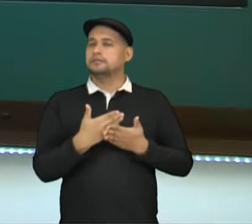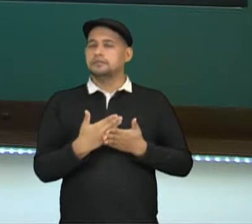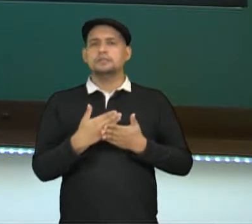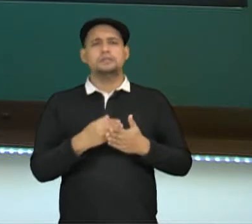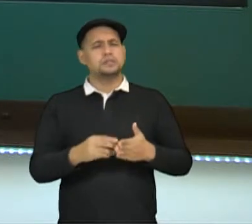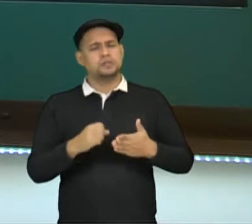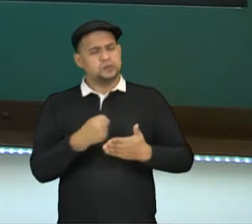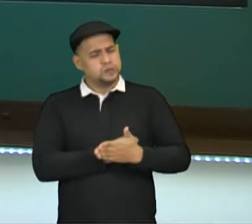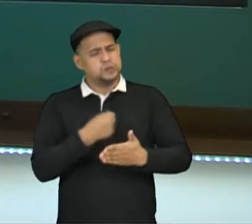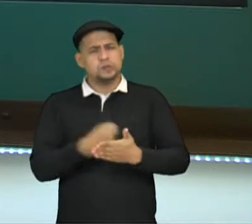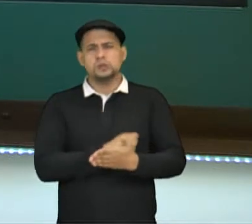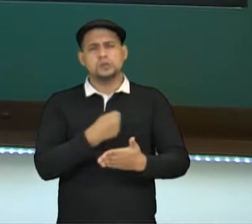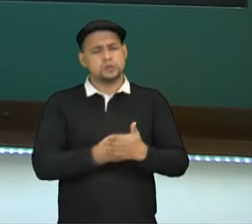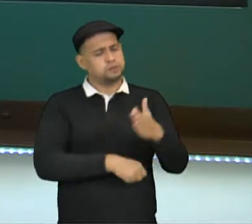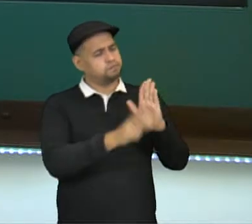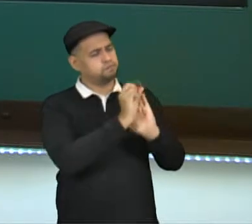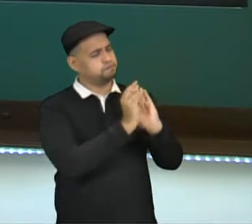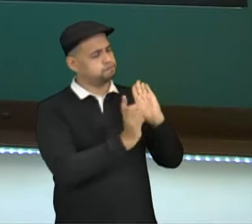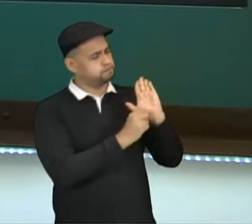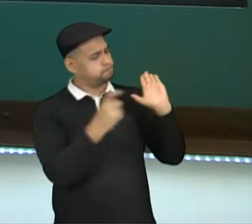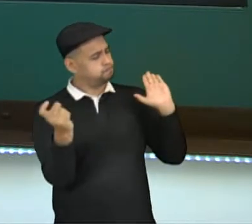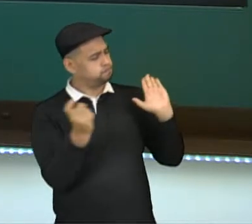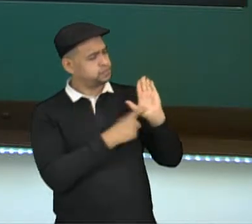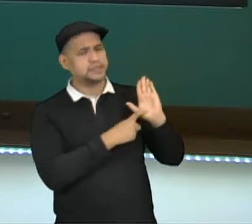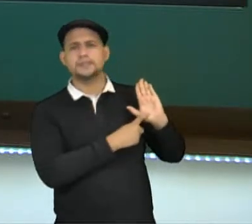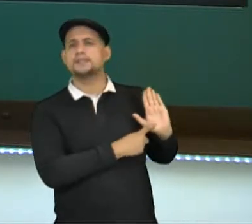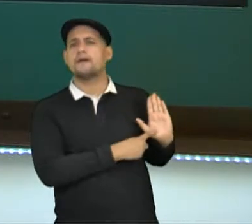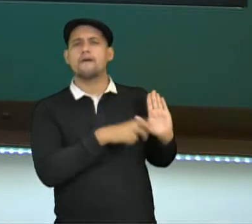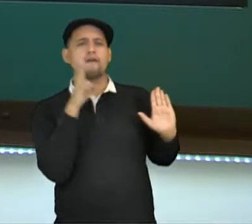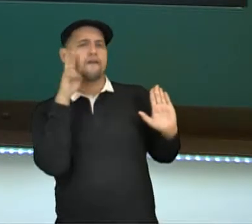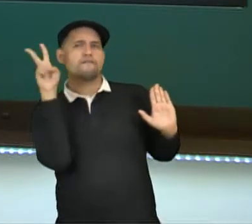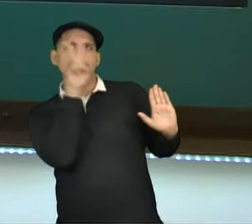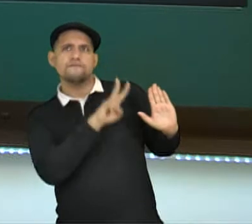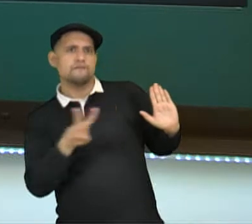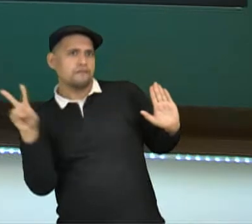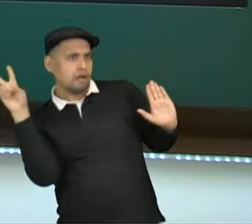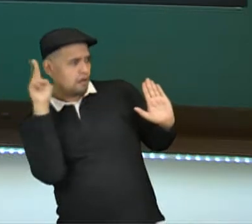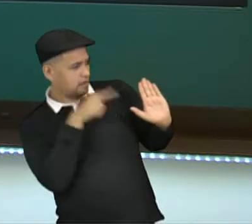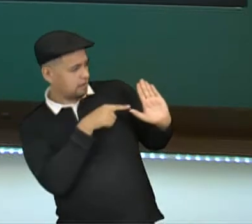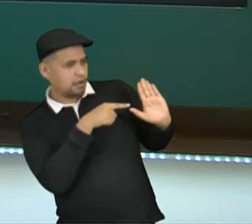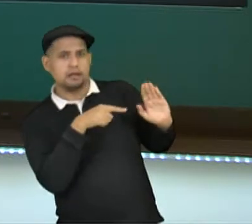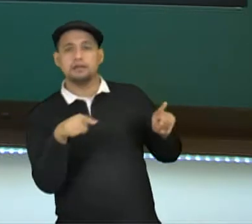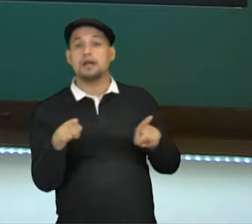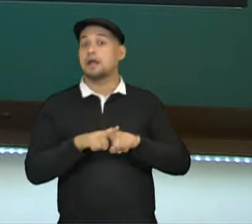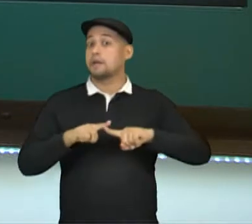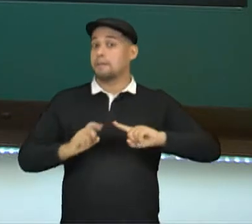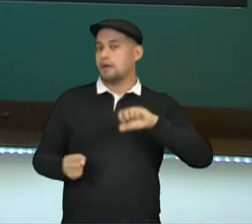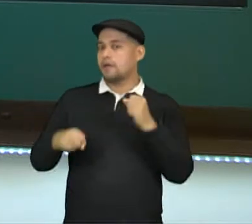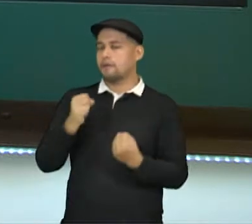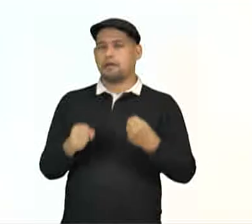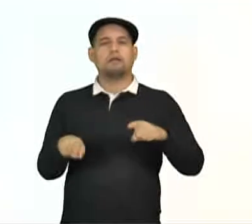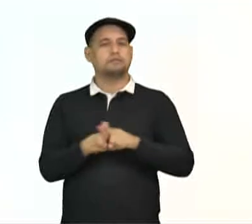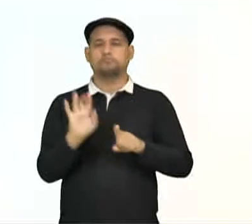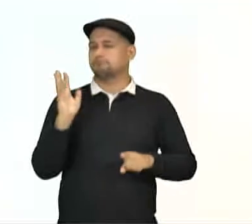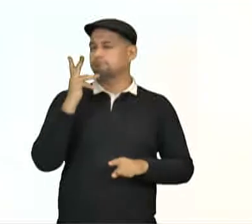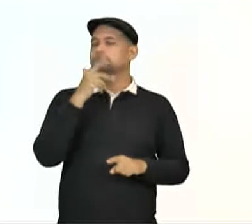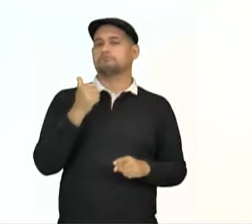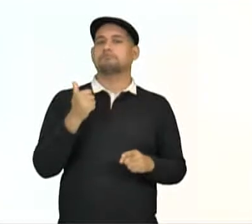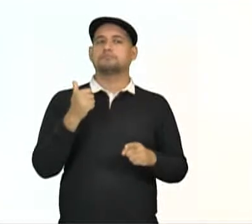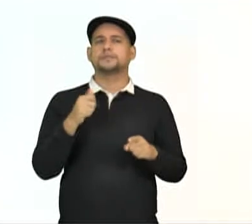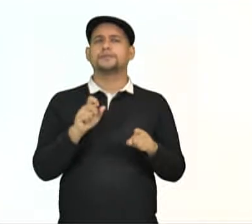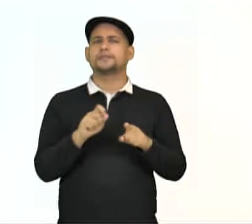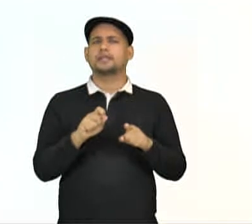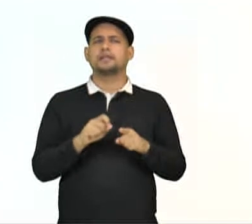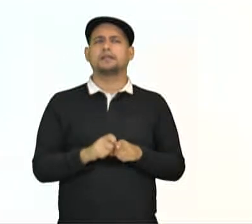faz um manifesto que é um artigo mostrando a visão deles. E nesse manifesto eles deixam bem claro que um automóvel ruidoso mais belo que Vittorio Samothrace.